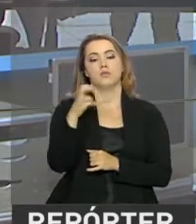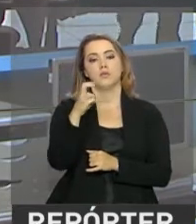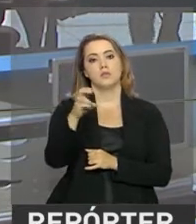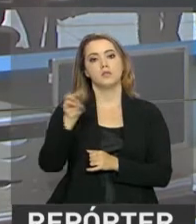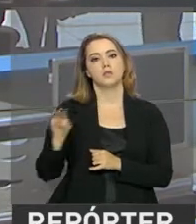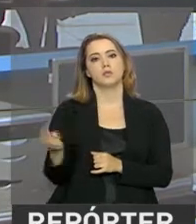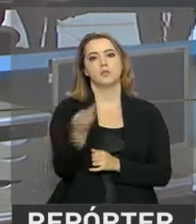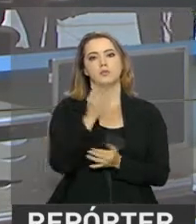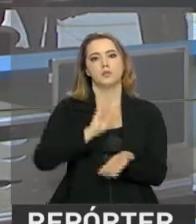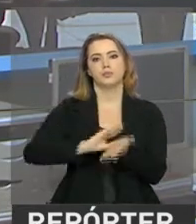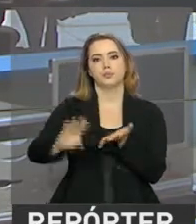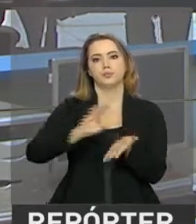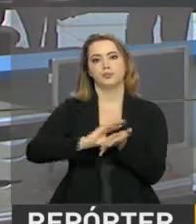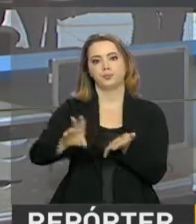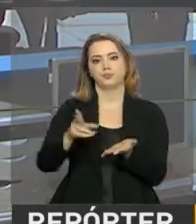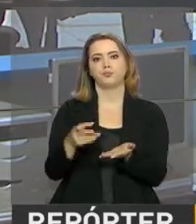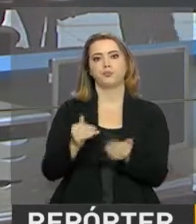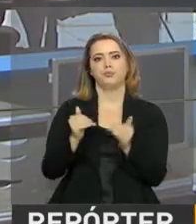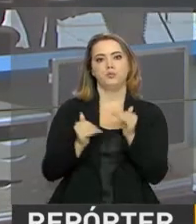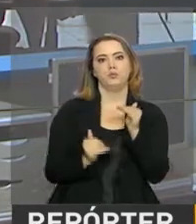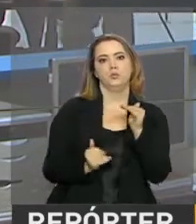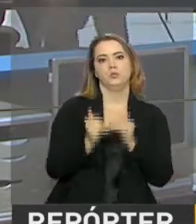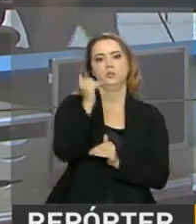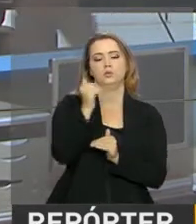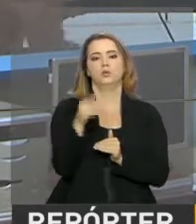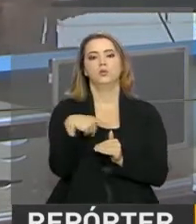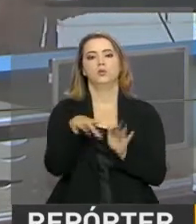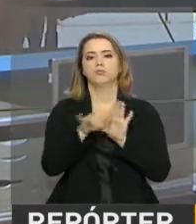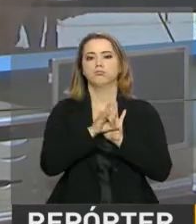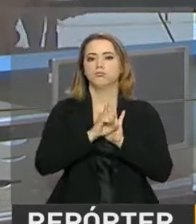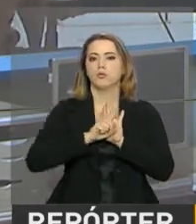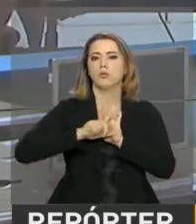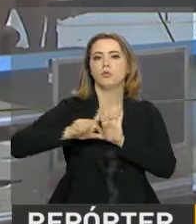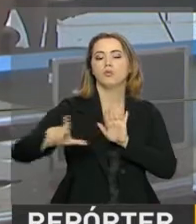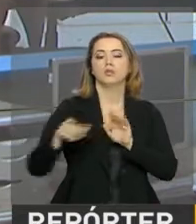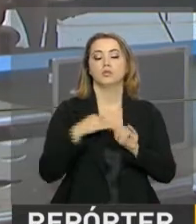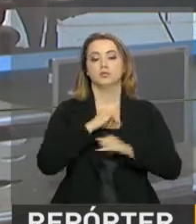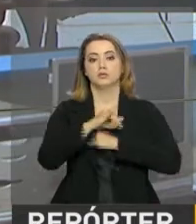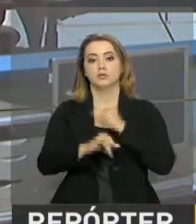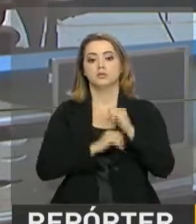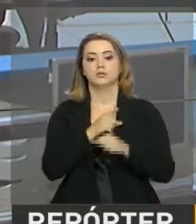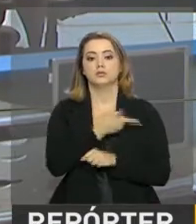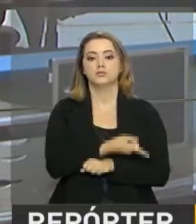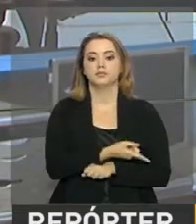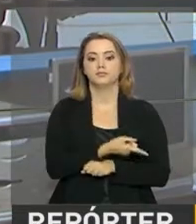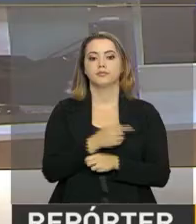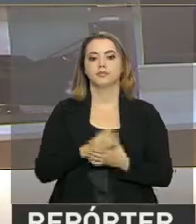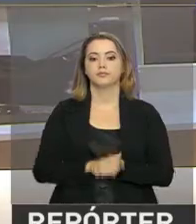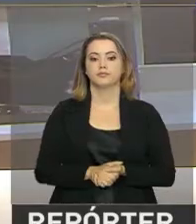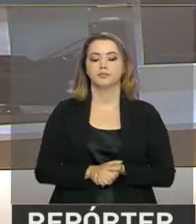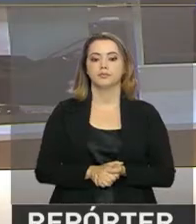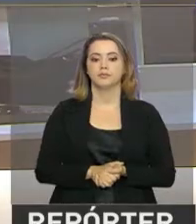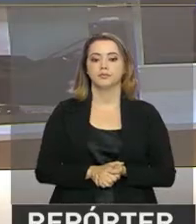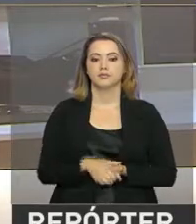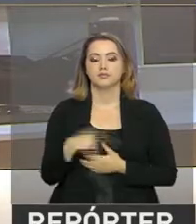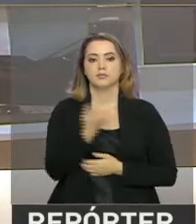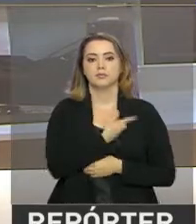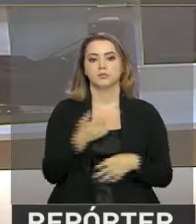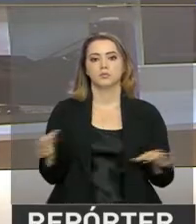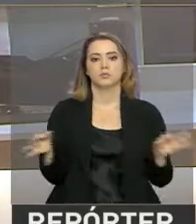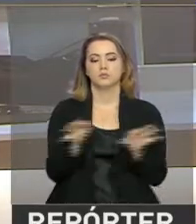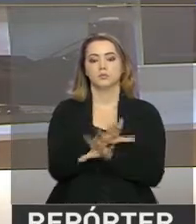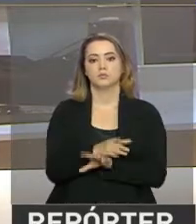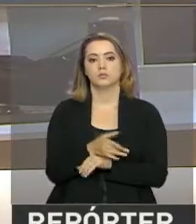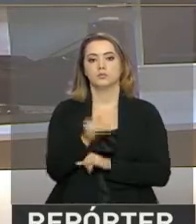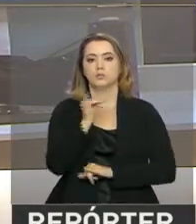reais a mais que no último edital. Para ter outras informações, basta acessar o site da Ancine. E nós ficamos por